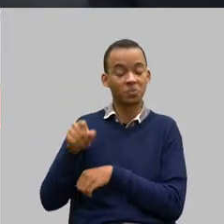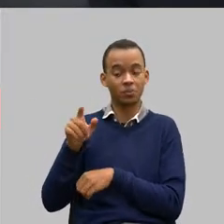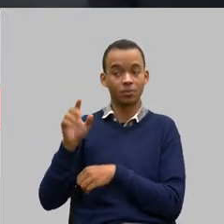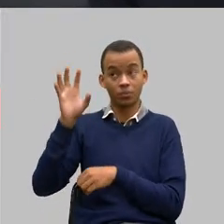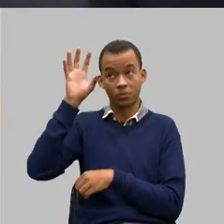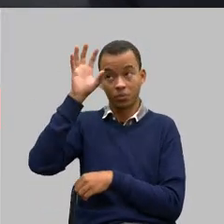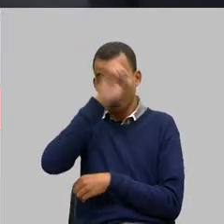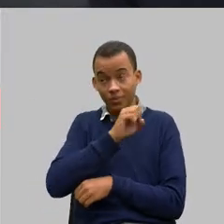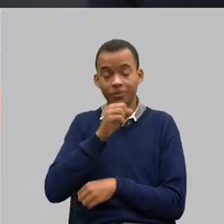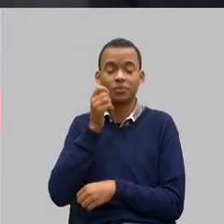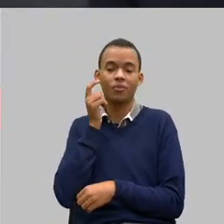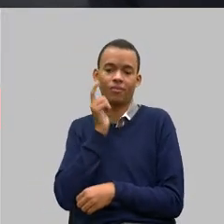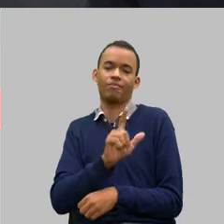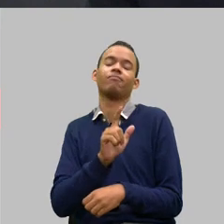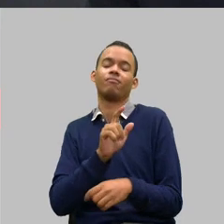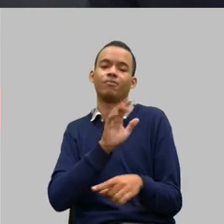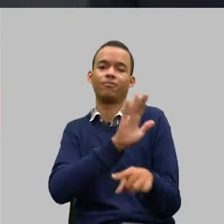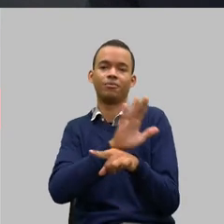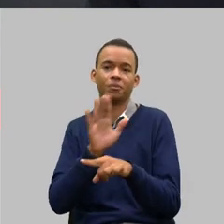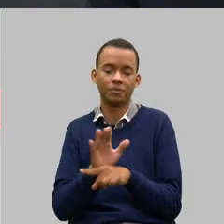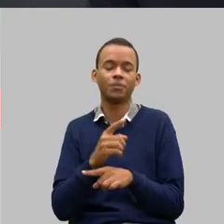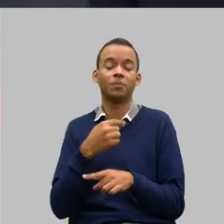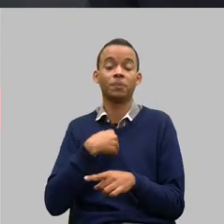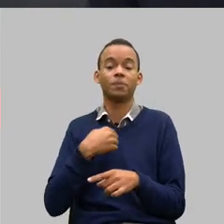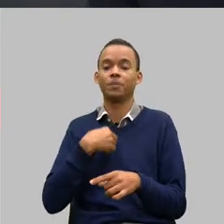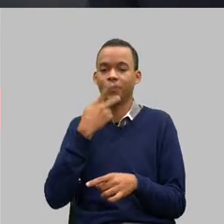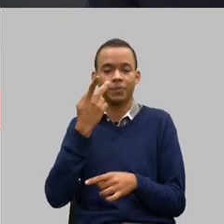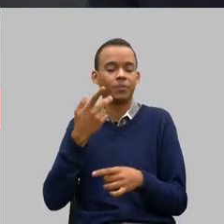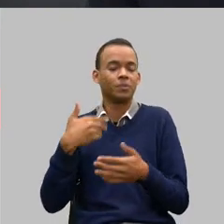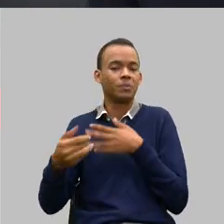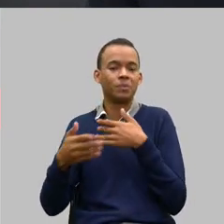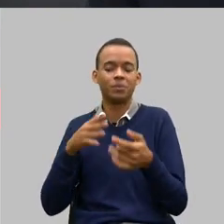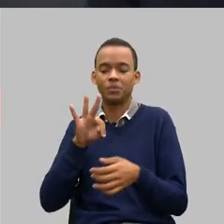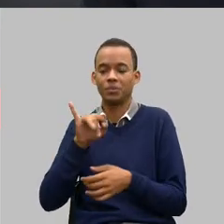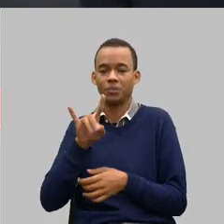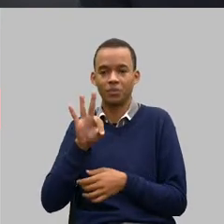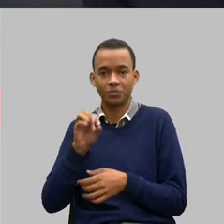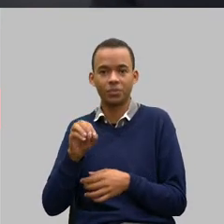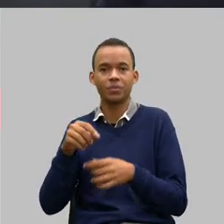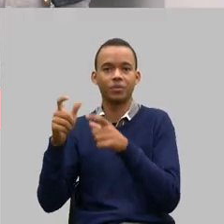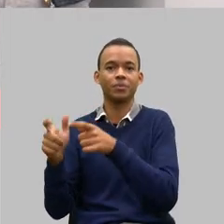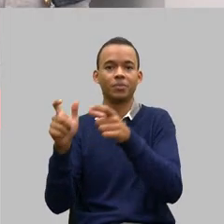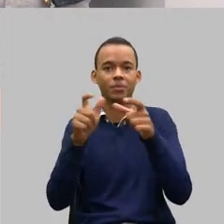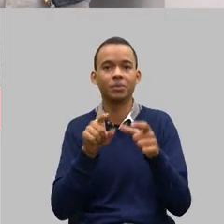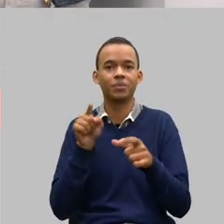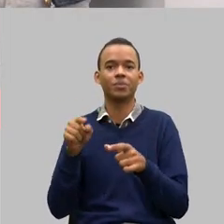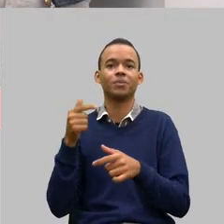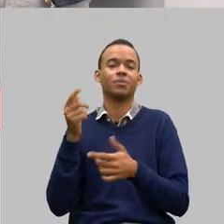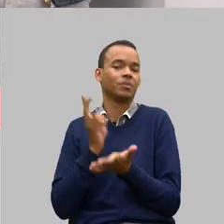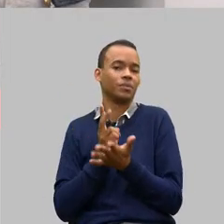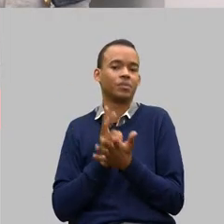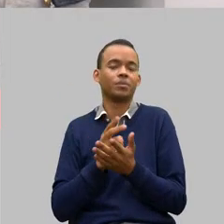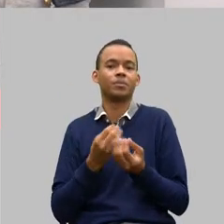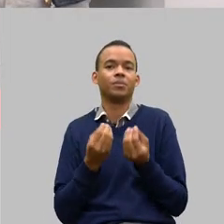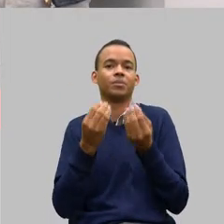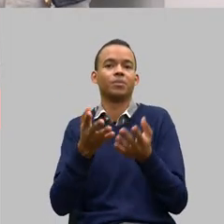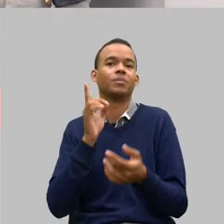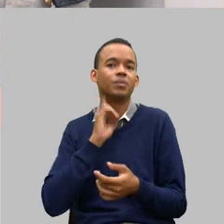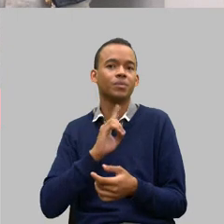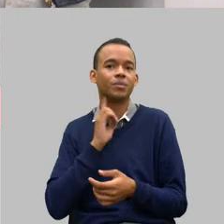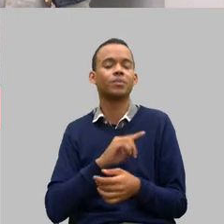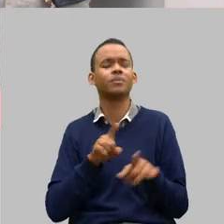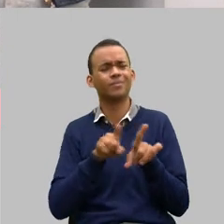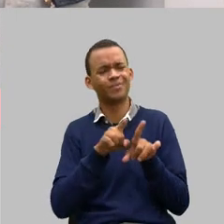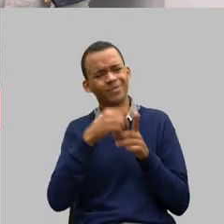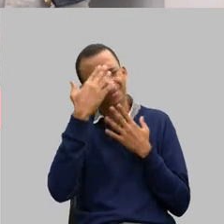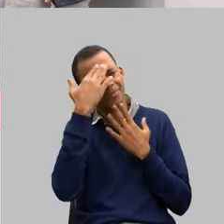o deputado Tito esteja Ele sempre estará servindo a Minas Gerais Obrigado Presidente Deputado Thiago cota grande amigo parceiro